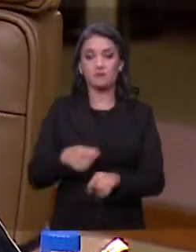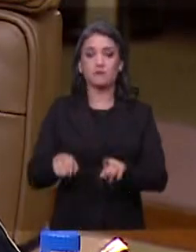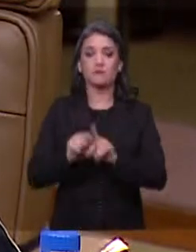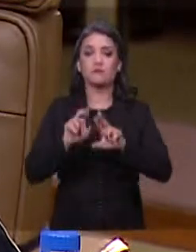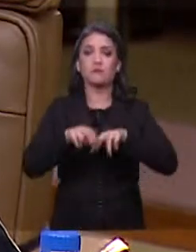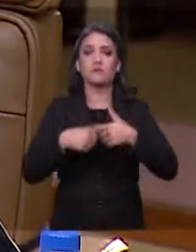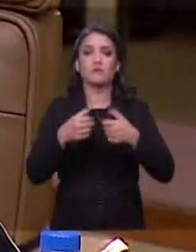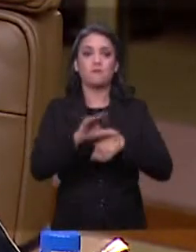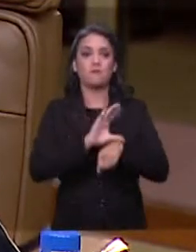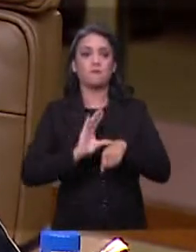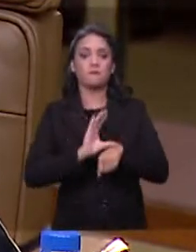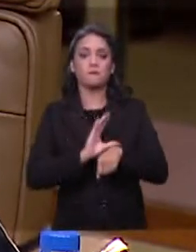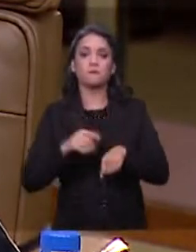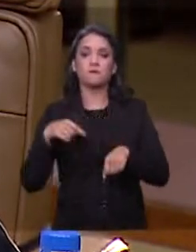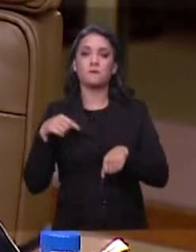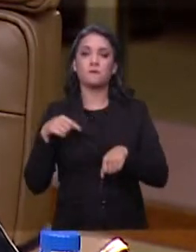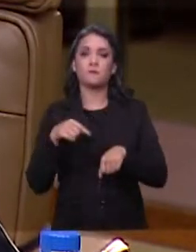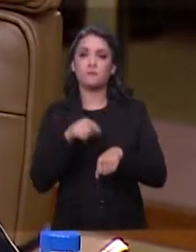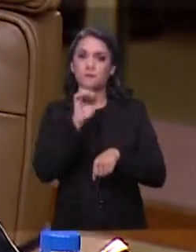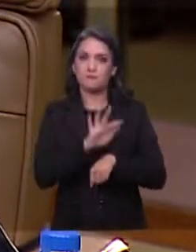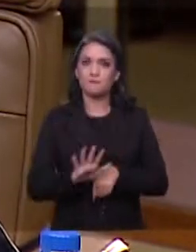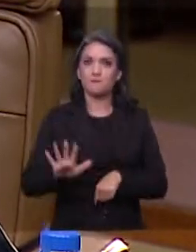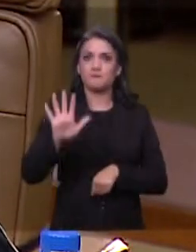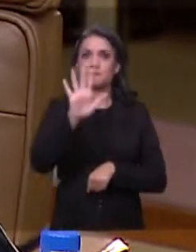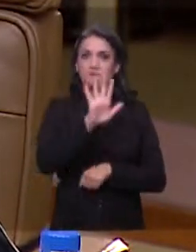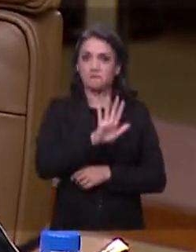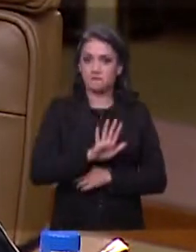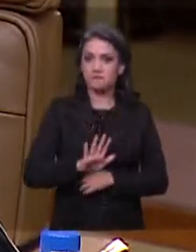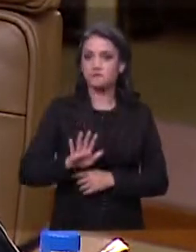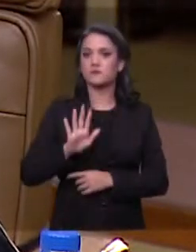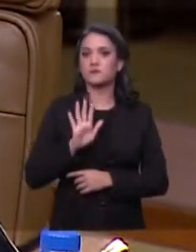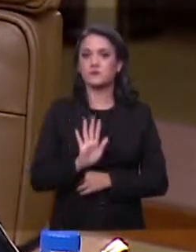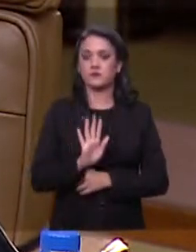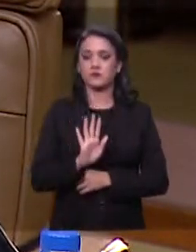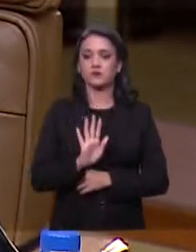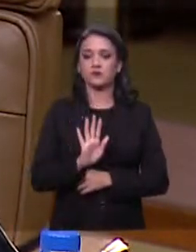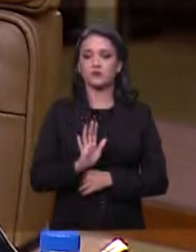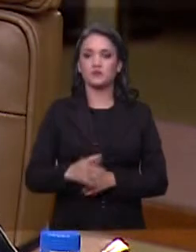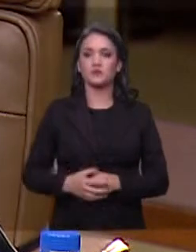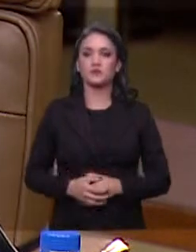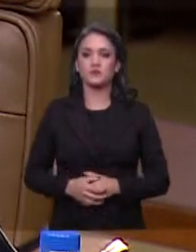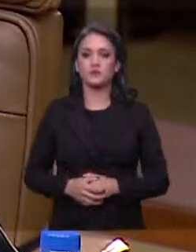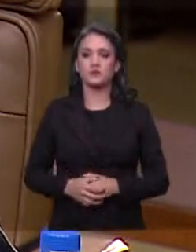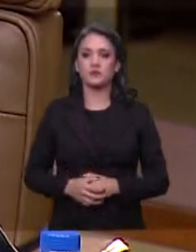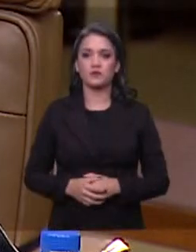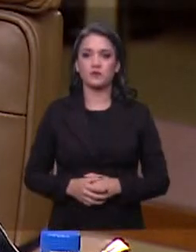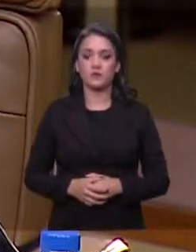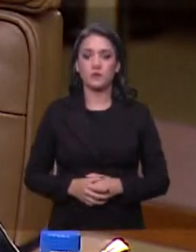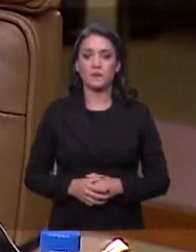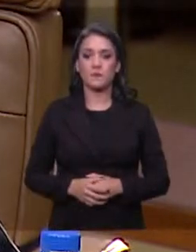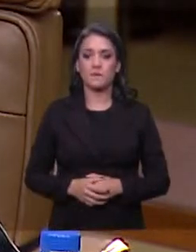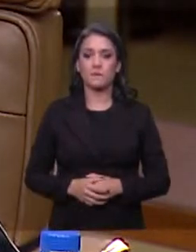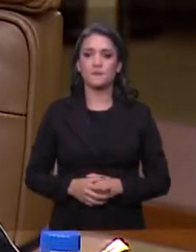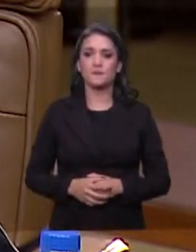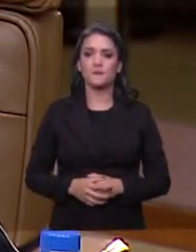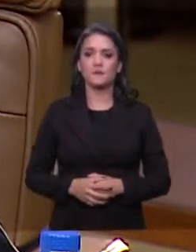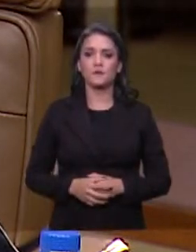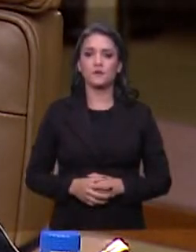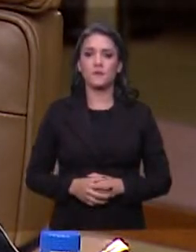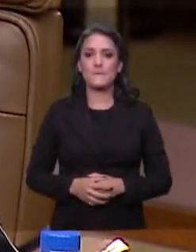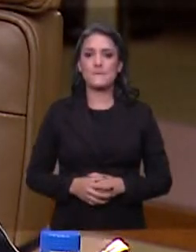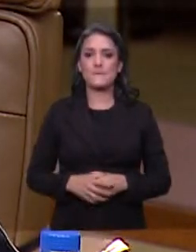vista da Constituição Federal, propriamente da nossa Carta Maior,